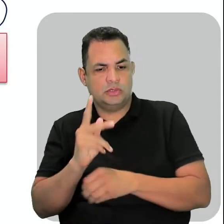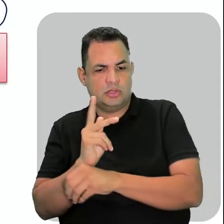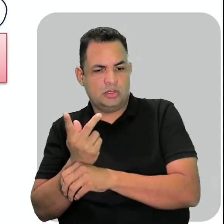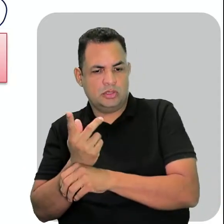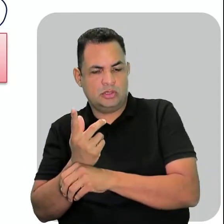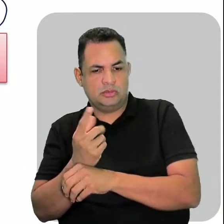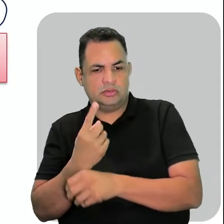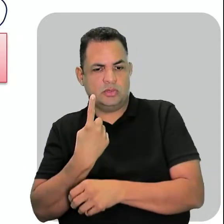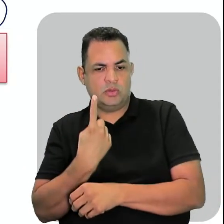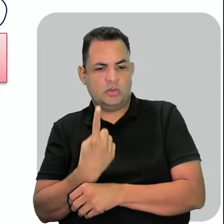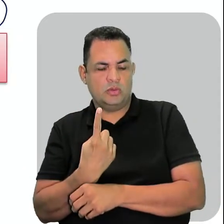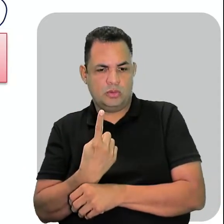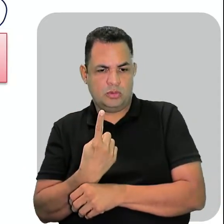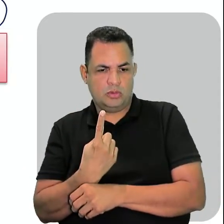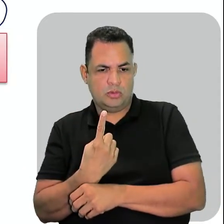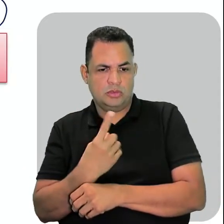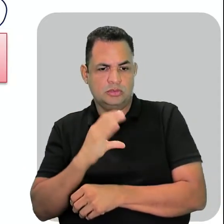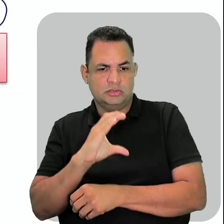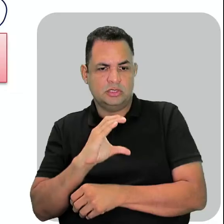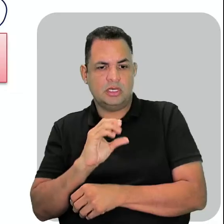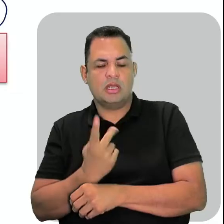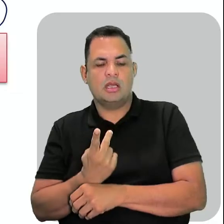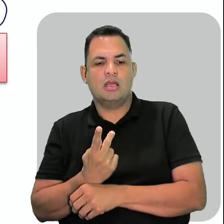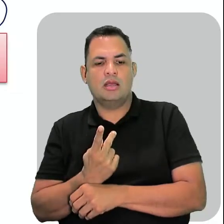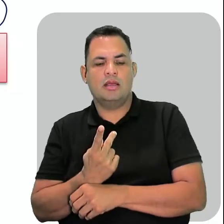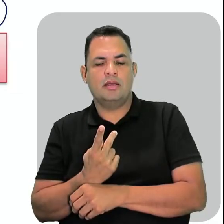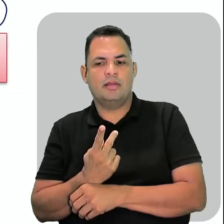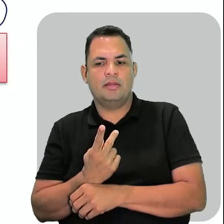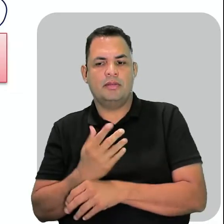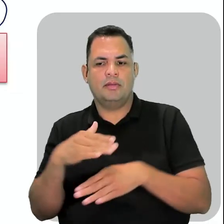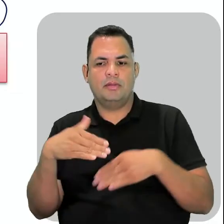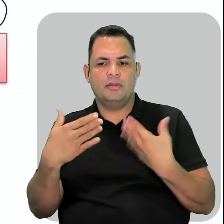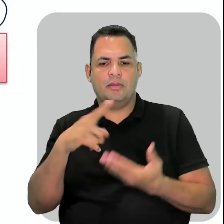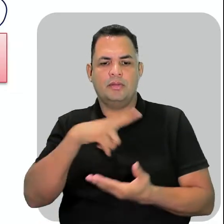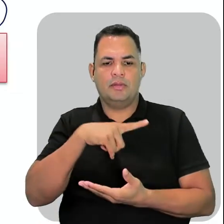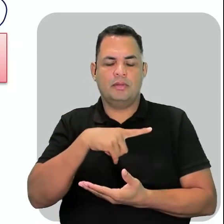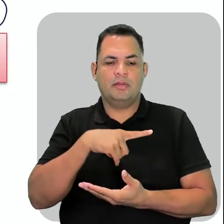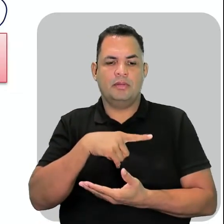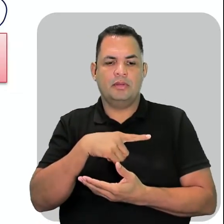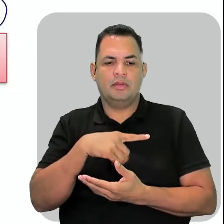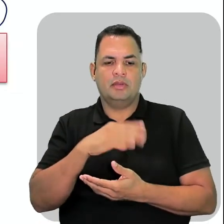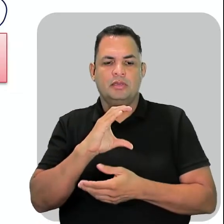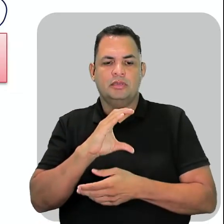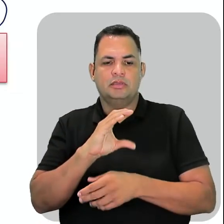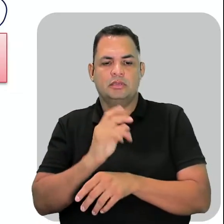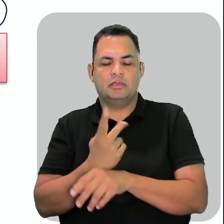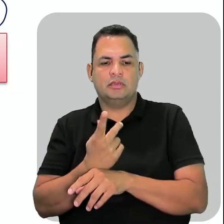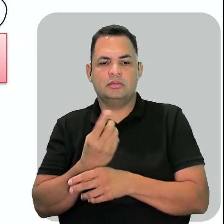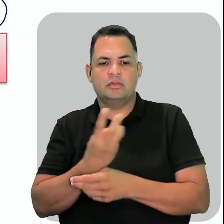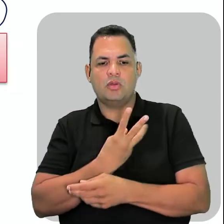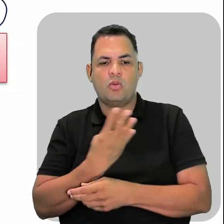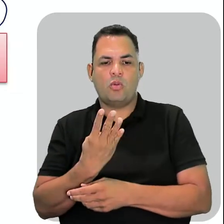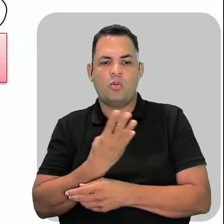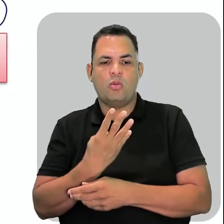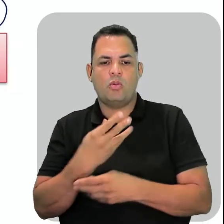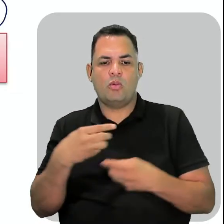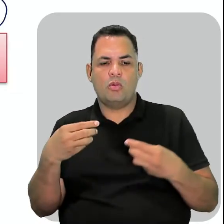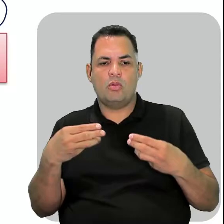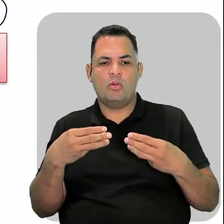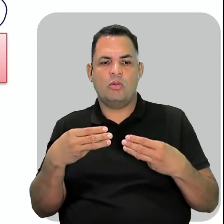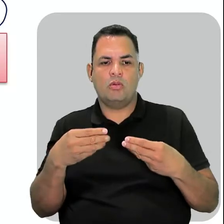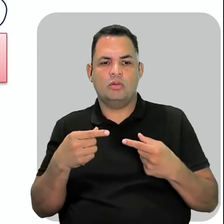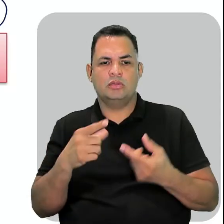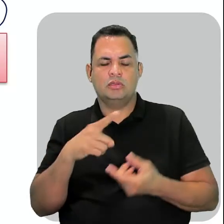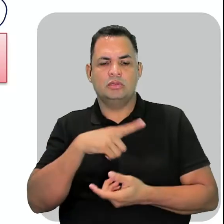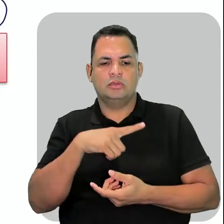ele passa a ter somente CH. Quando ele fica só CH, o carbono tem que fazer 4 ligações. E aqui,